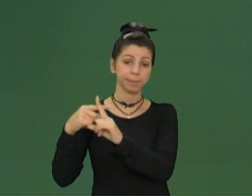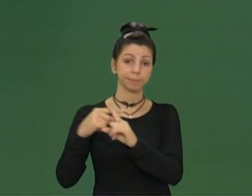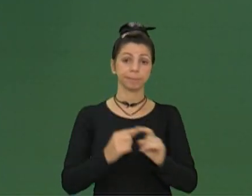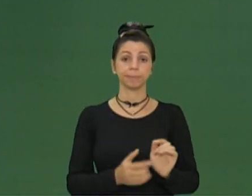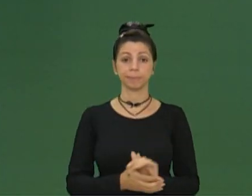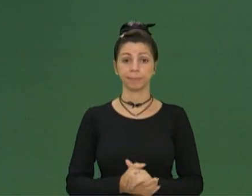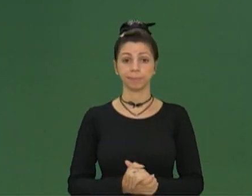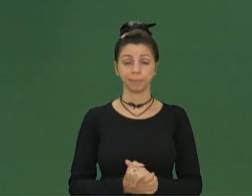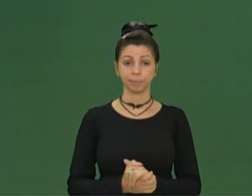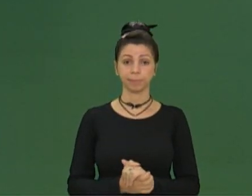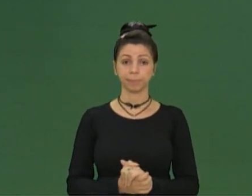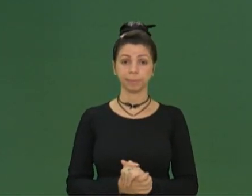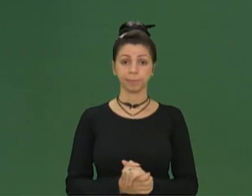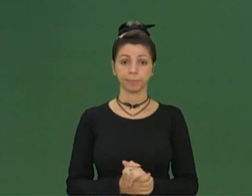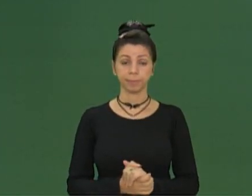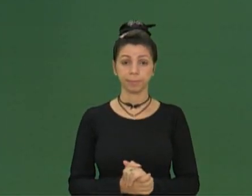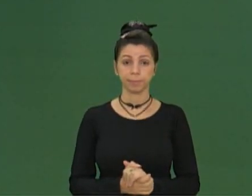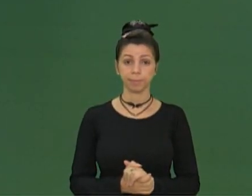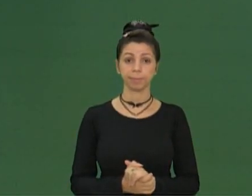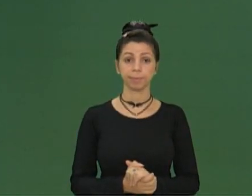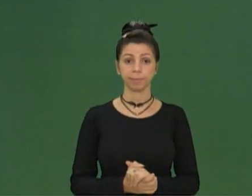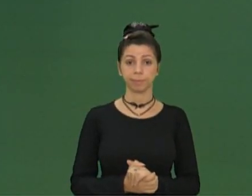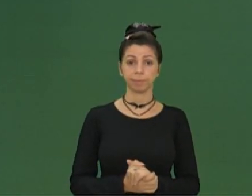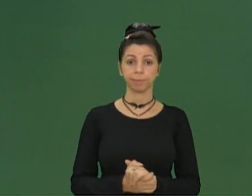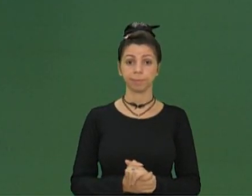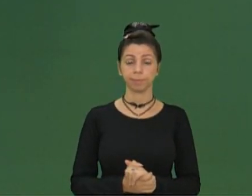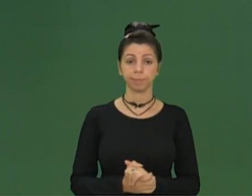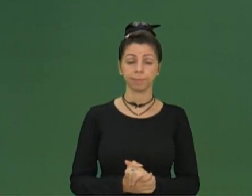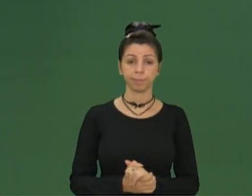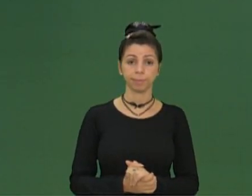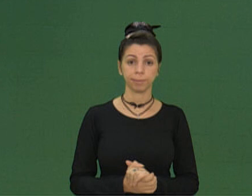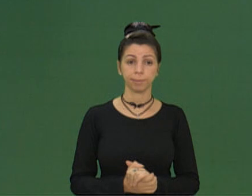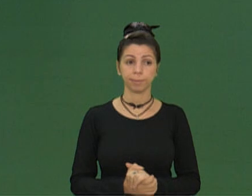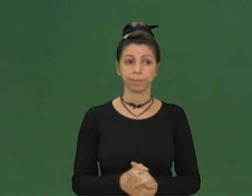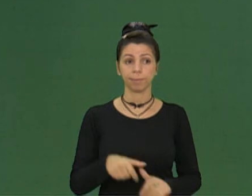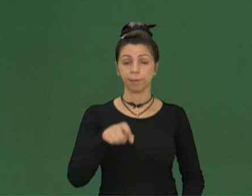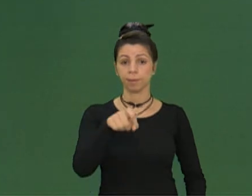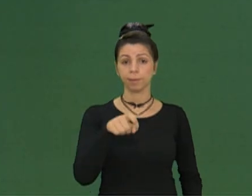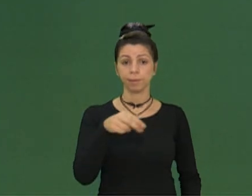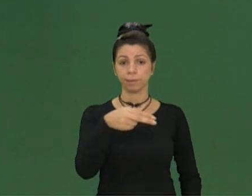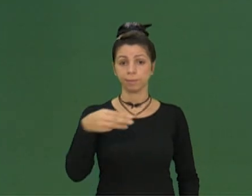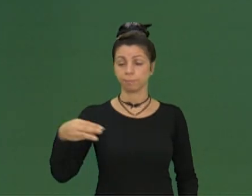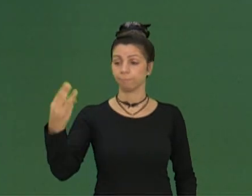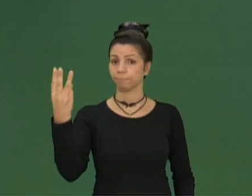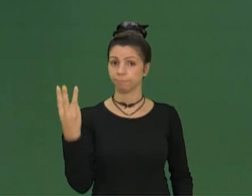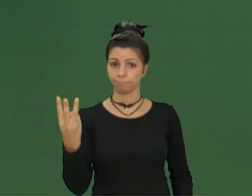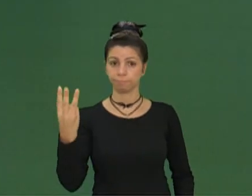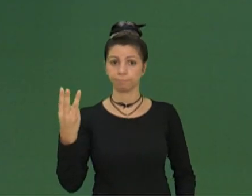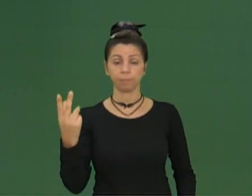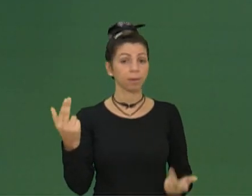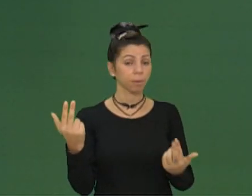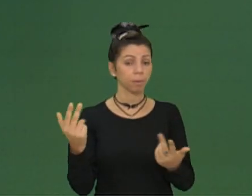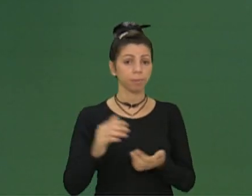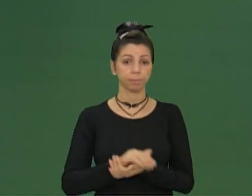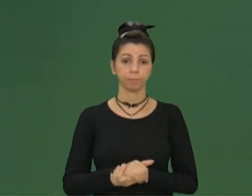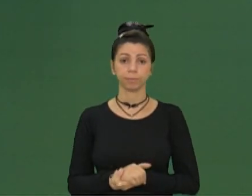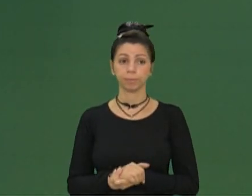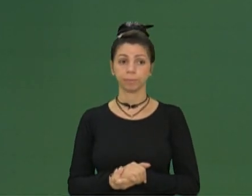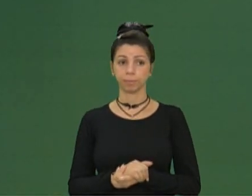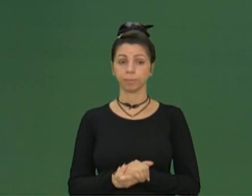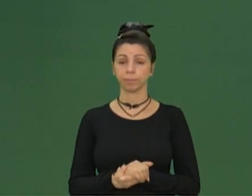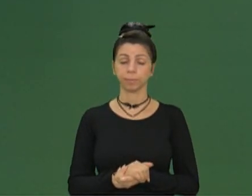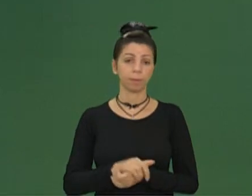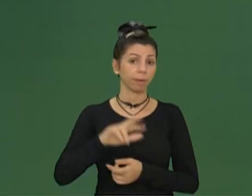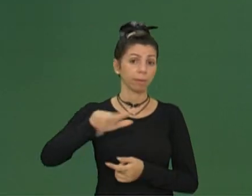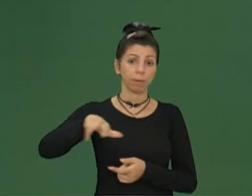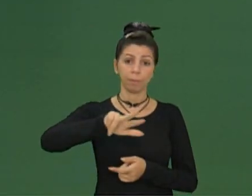com menos é mais. Achei aqui x igual a 3. Essa primeira solução era o 13 quintos?